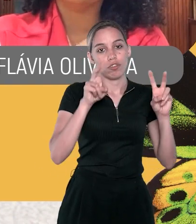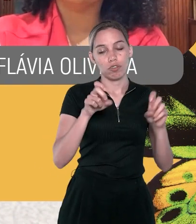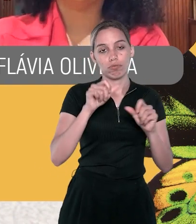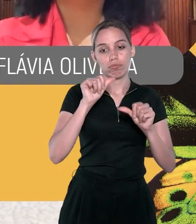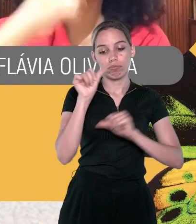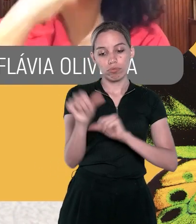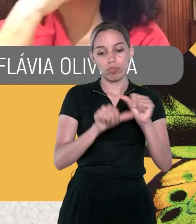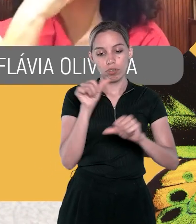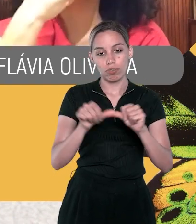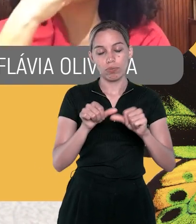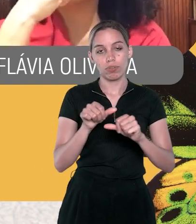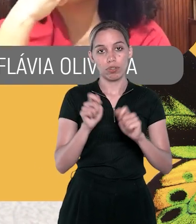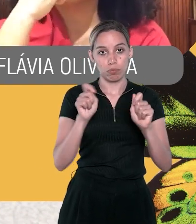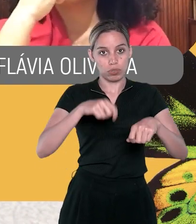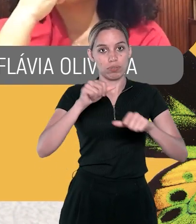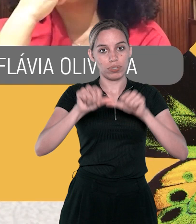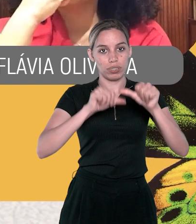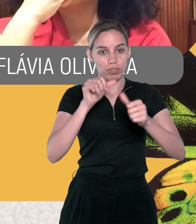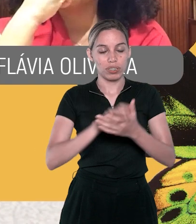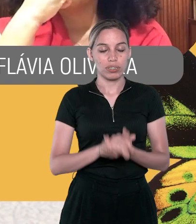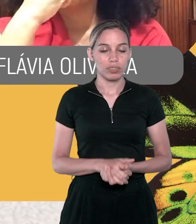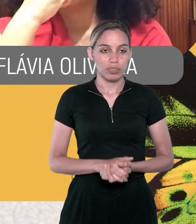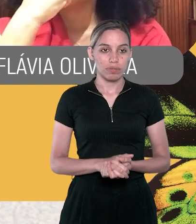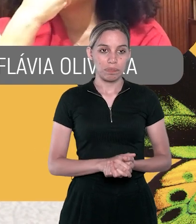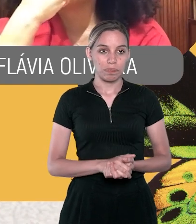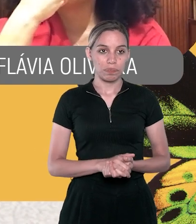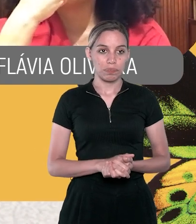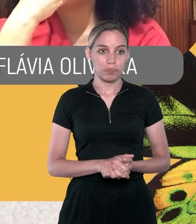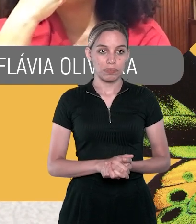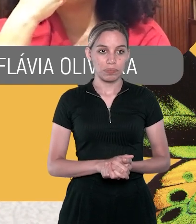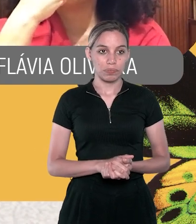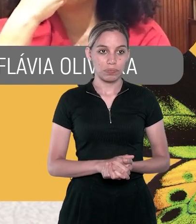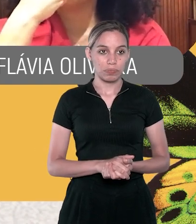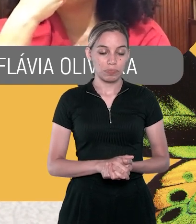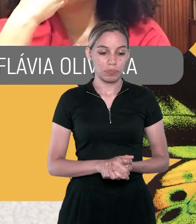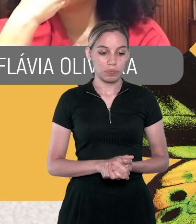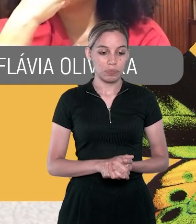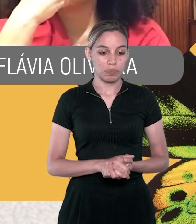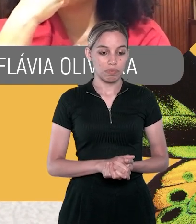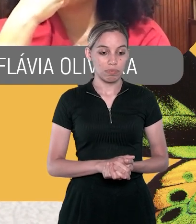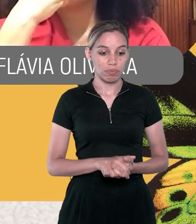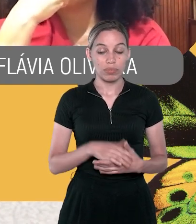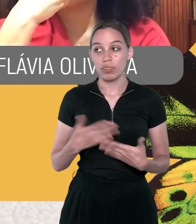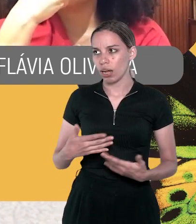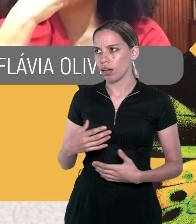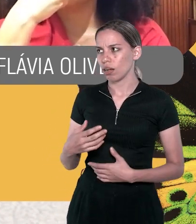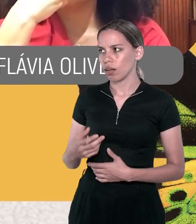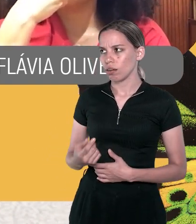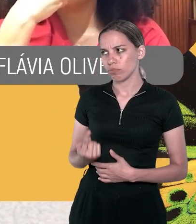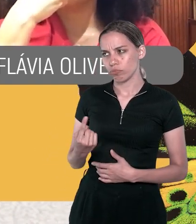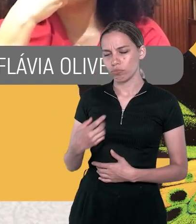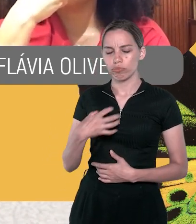transformações. Olha, uma das formas que você tem para fazer isso é você não fugir